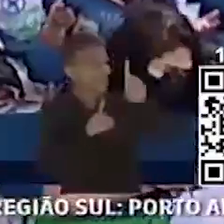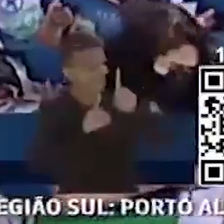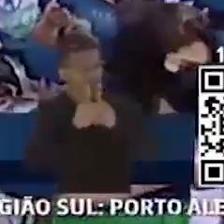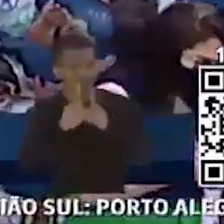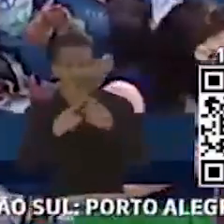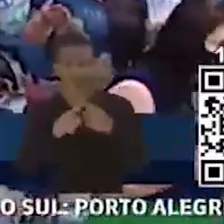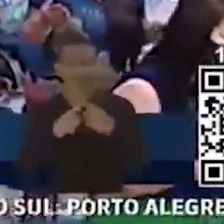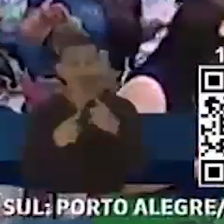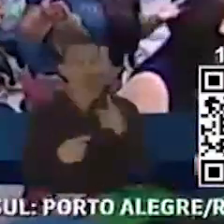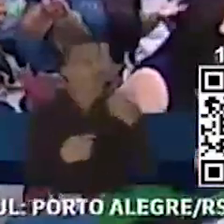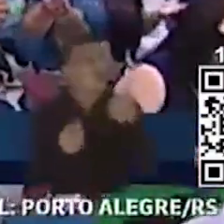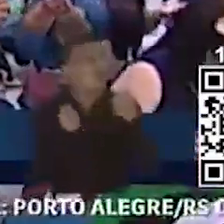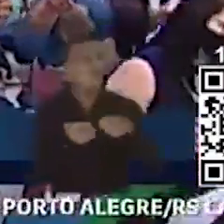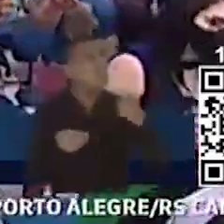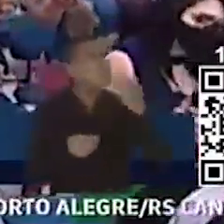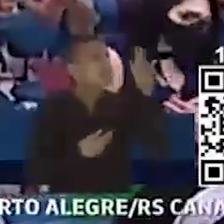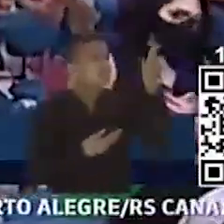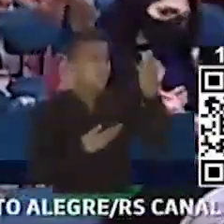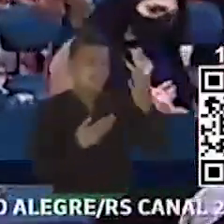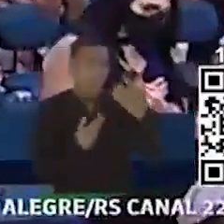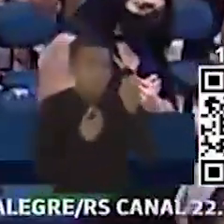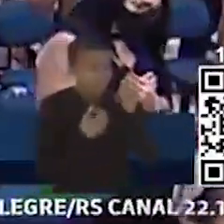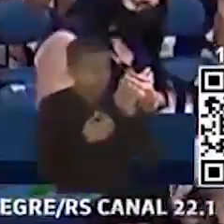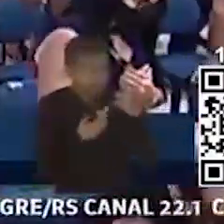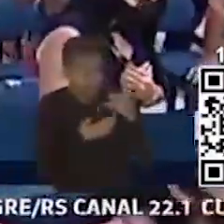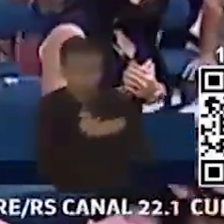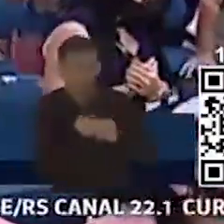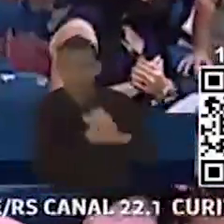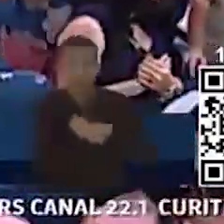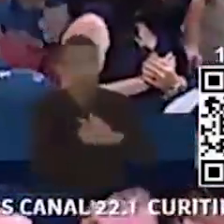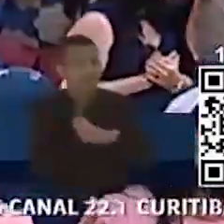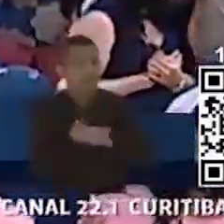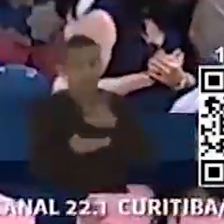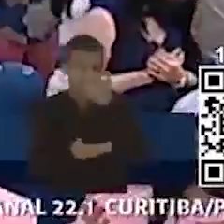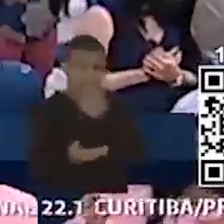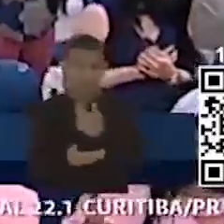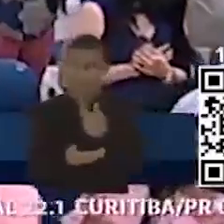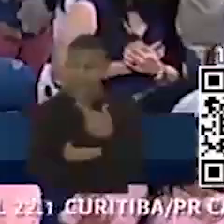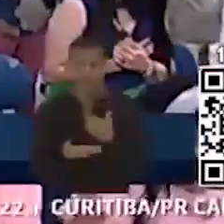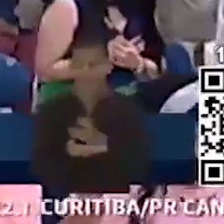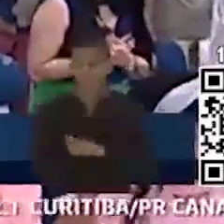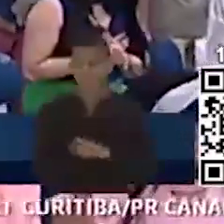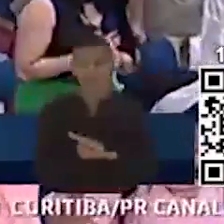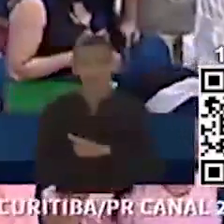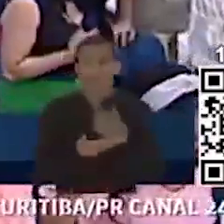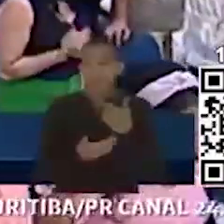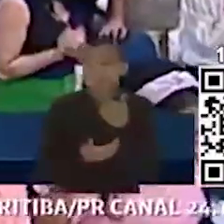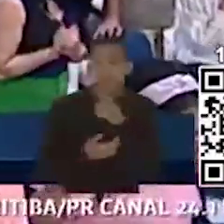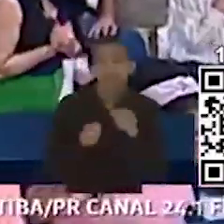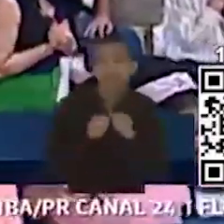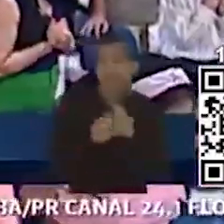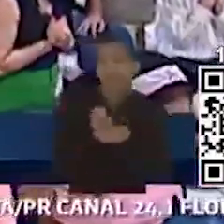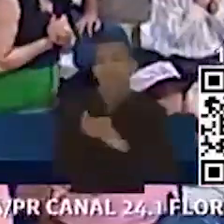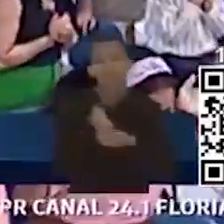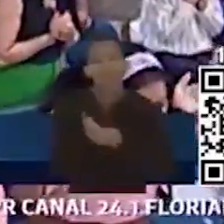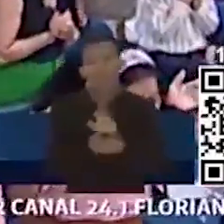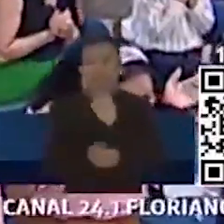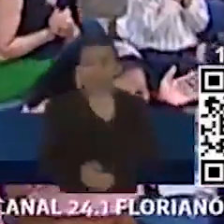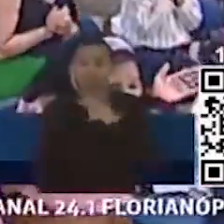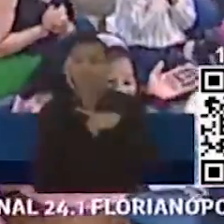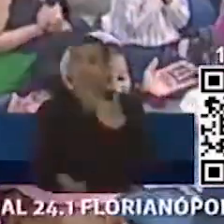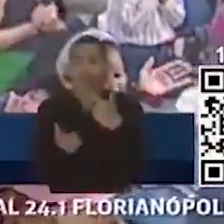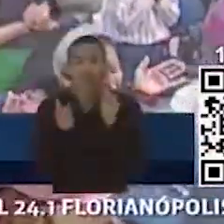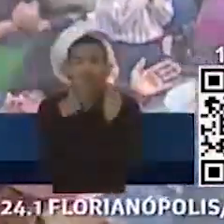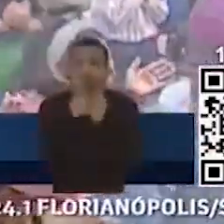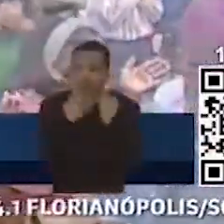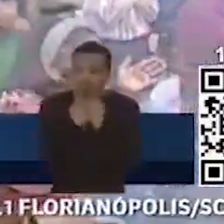não somos nada. Nós não podemos fazer absolutamente nada sem o Senhor. Então,